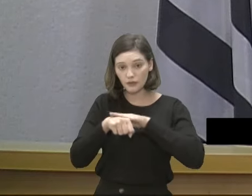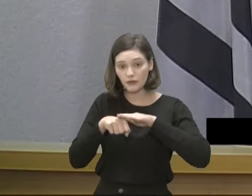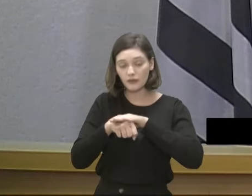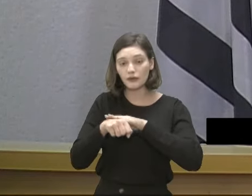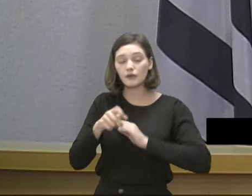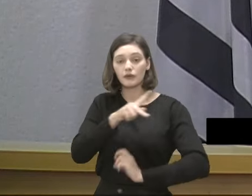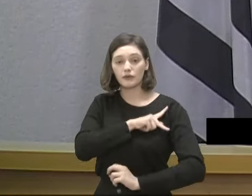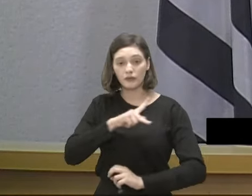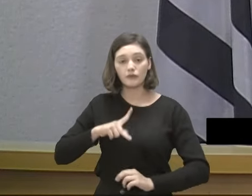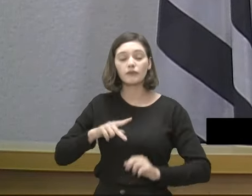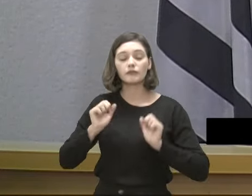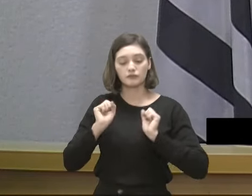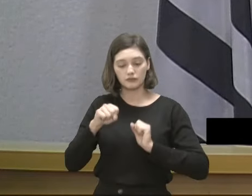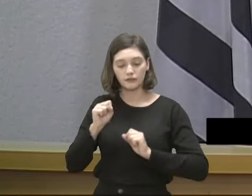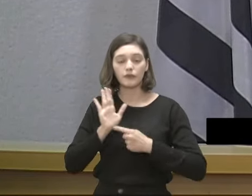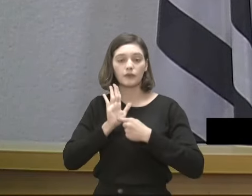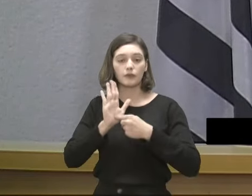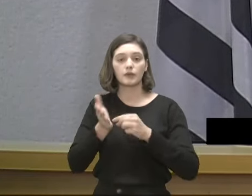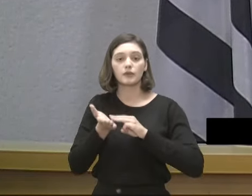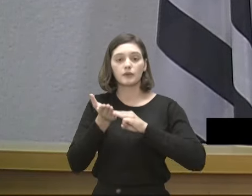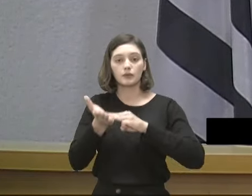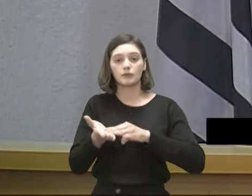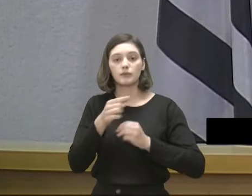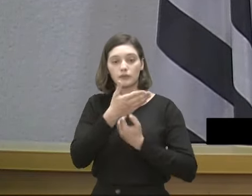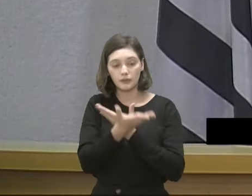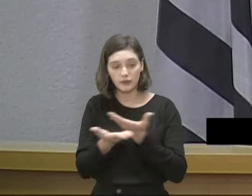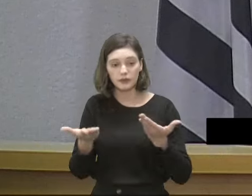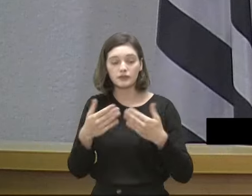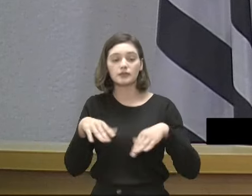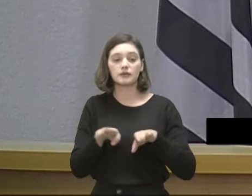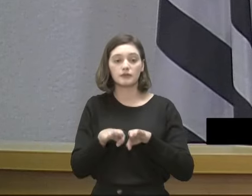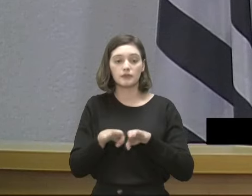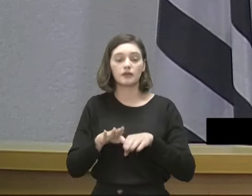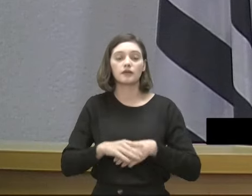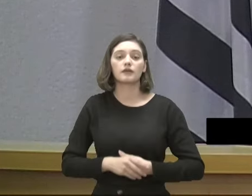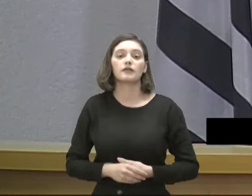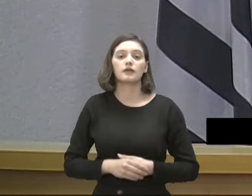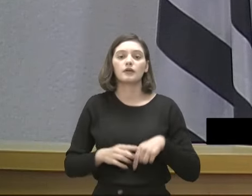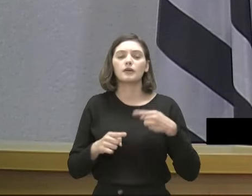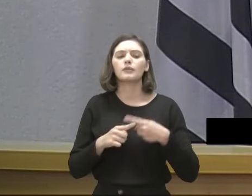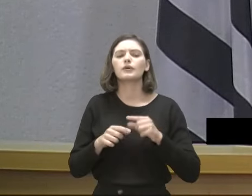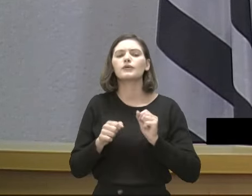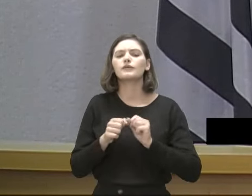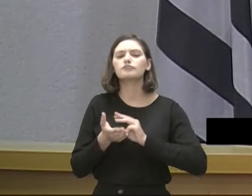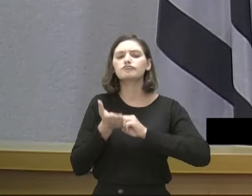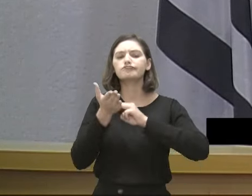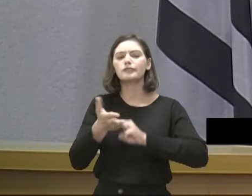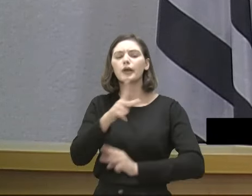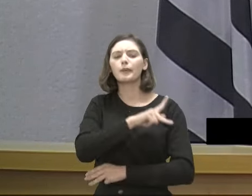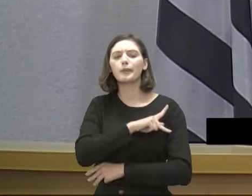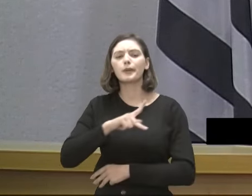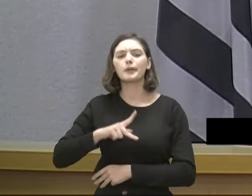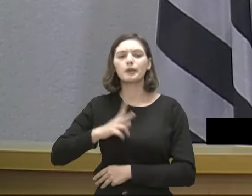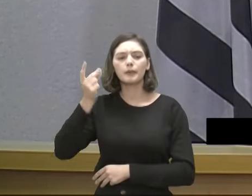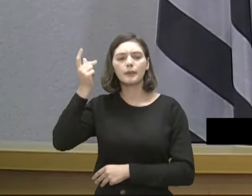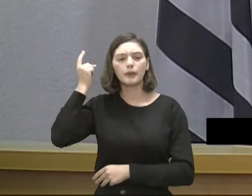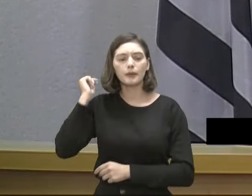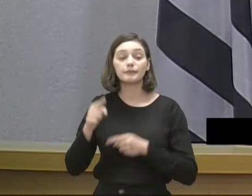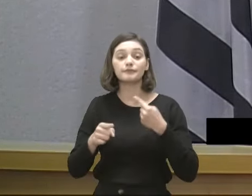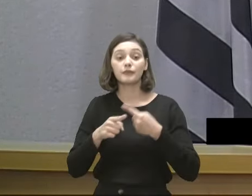fazer uma apresentação de uma moção para vocês também, tá? Por que eu fiz uma moção para o presidente, o ex-presidente?